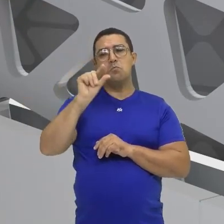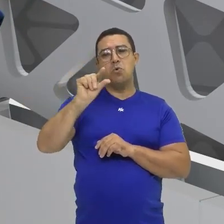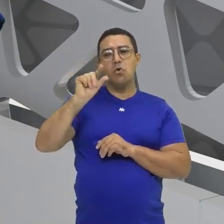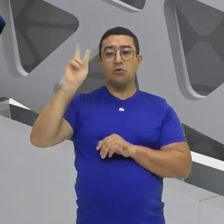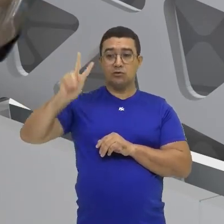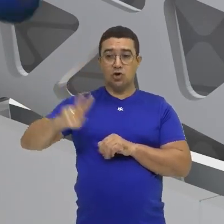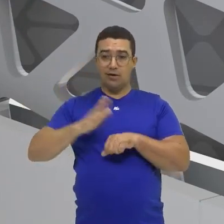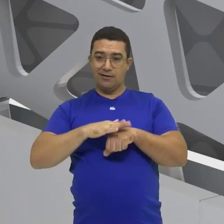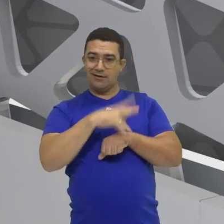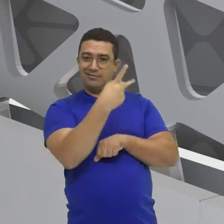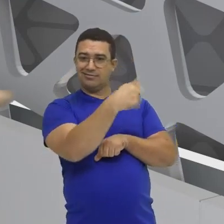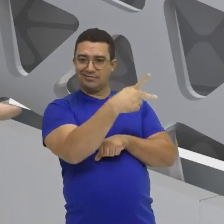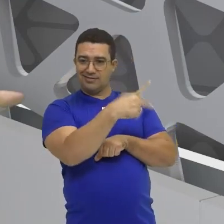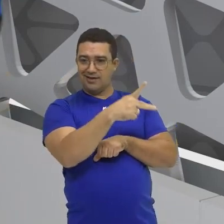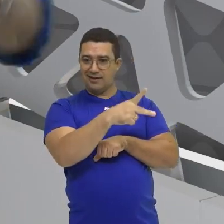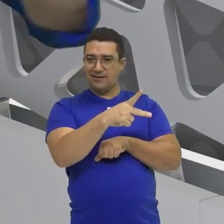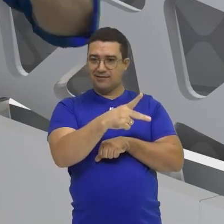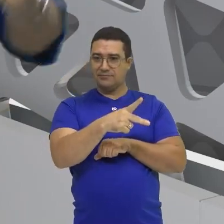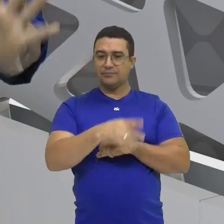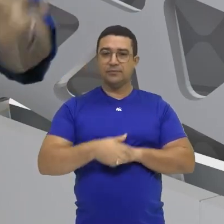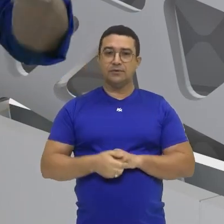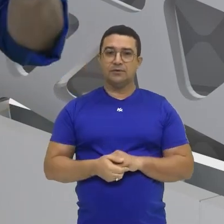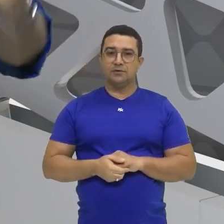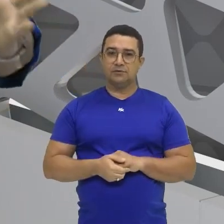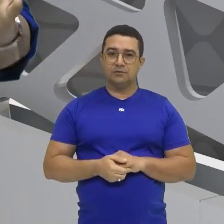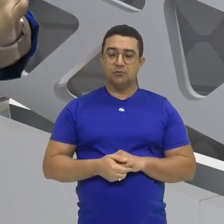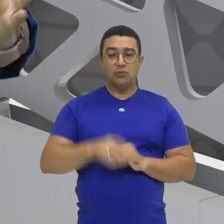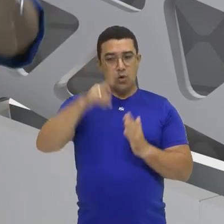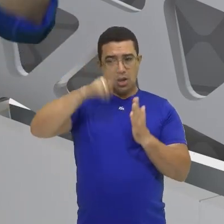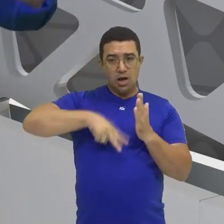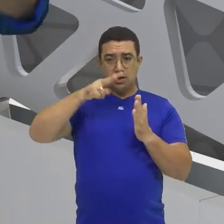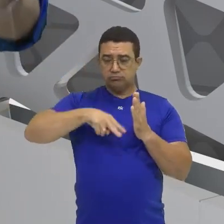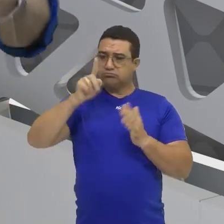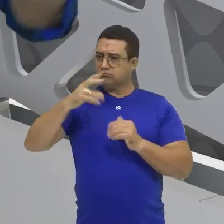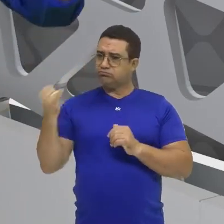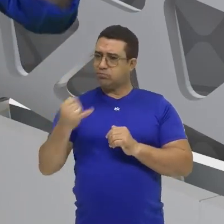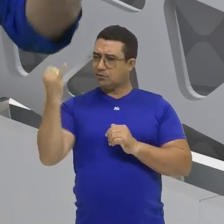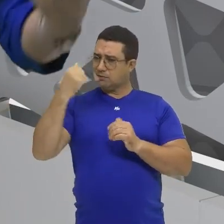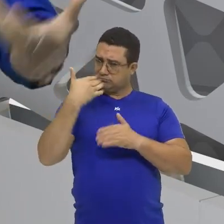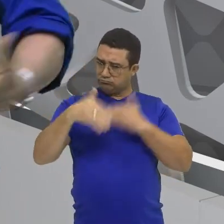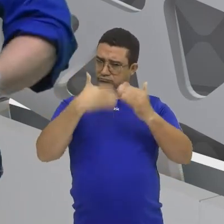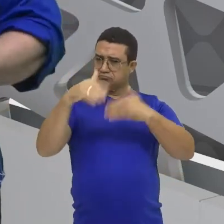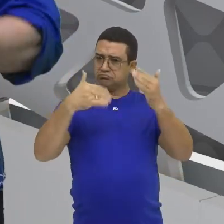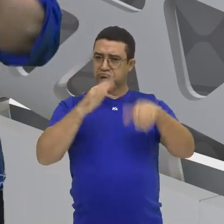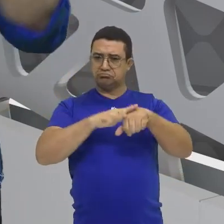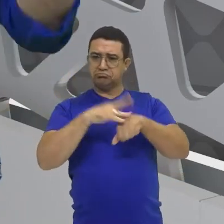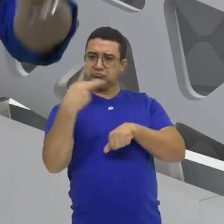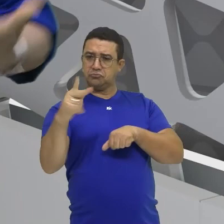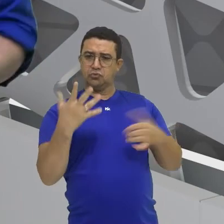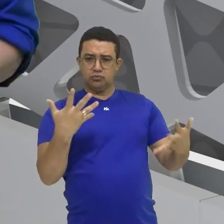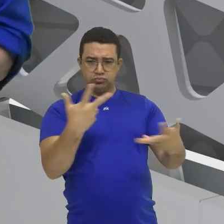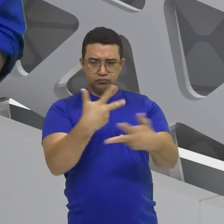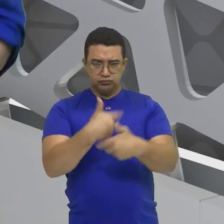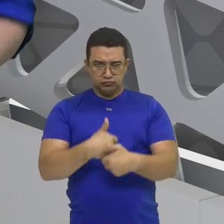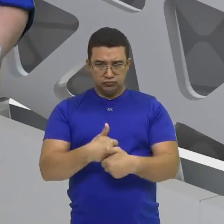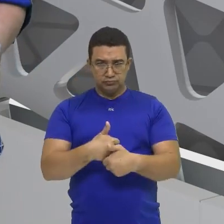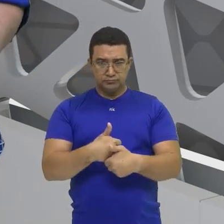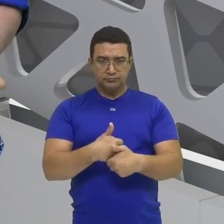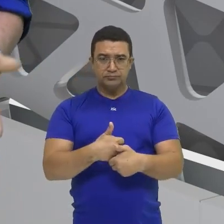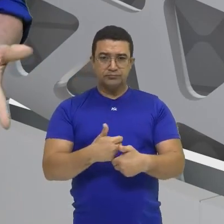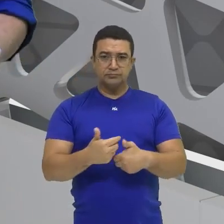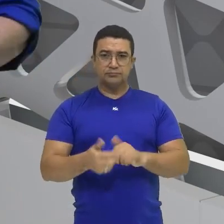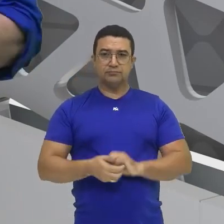Eu leio aqui e você lê aí, porque a leitura é fundamental para o desenvolvimento das suas habilidades, das suas